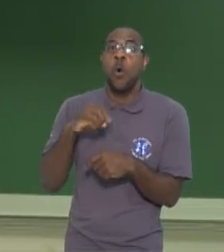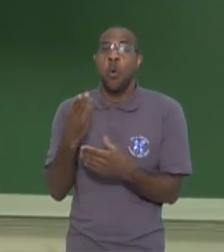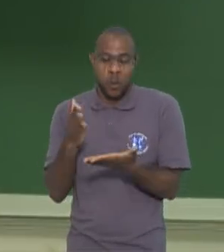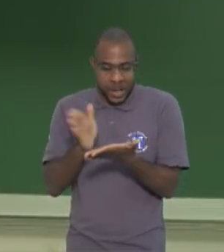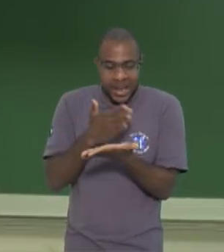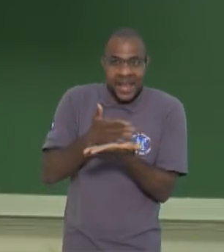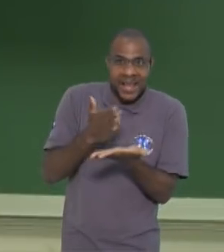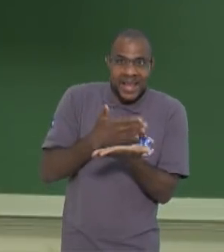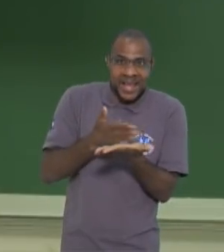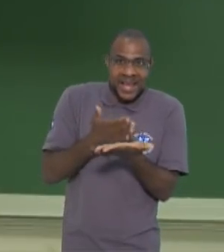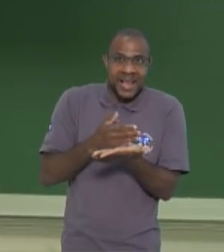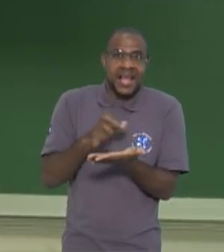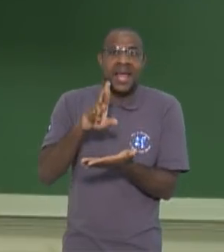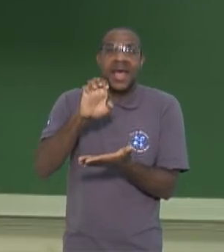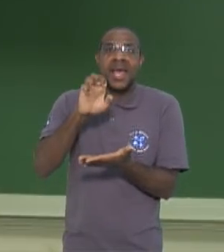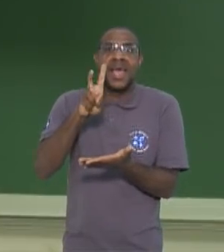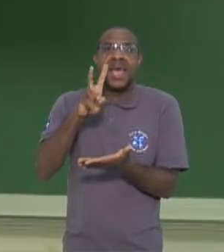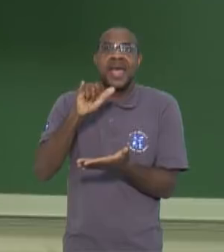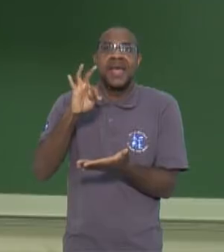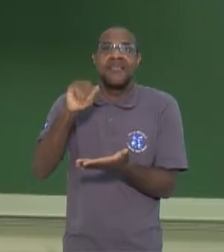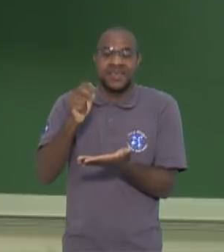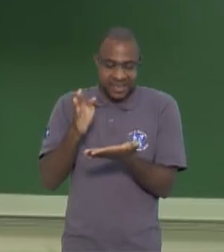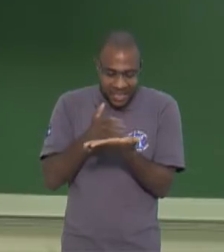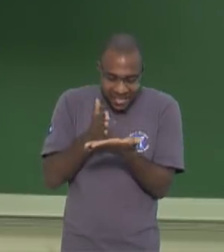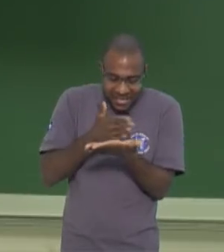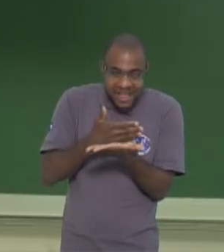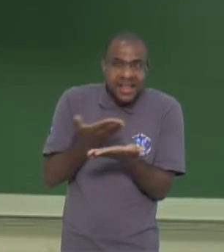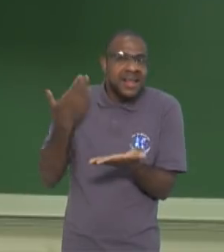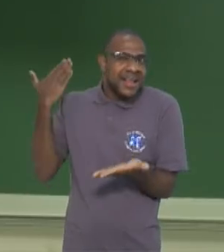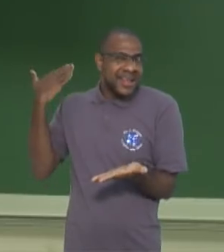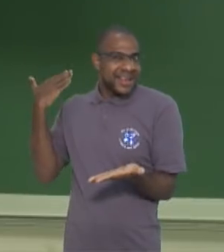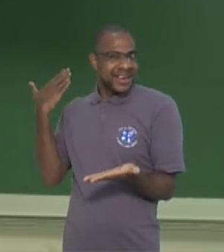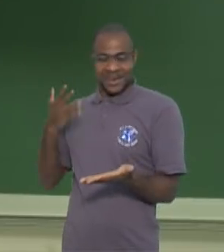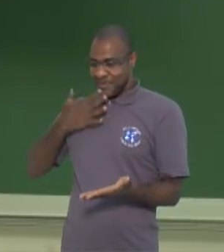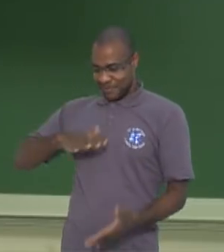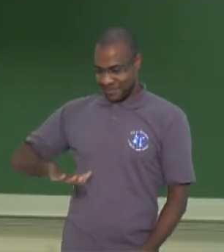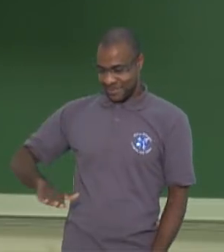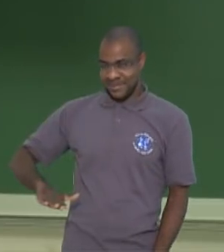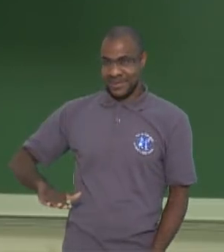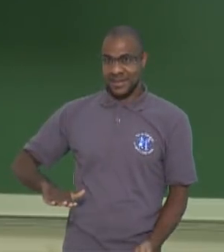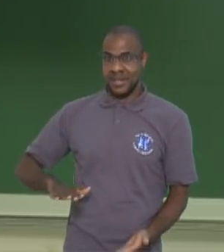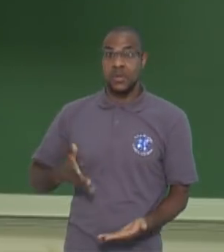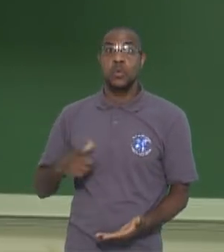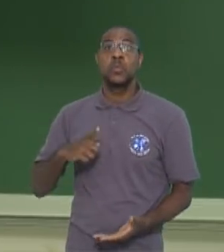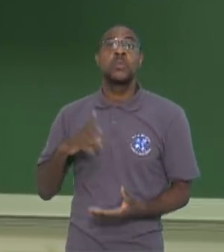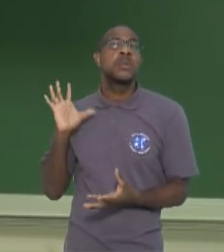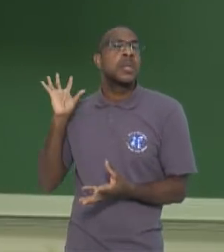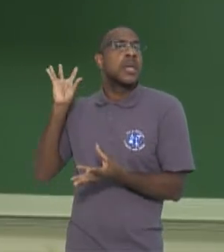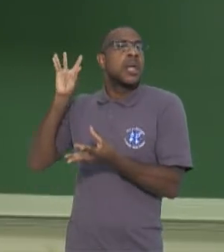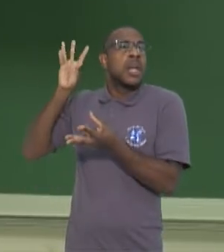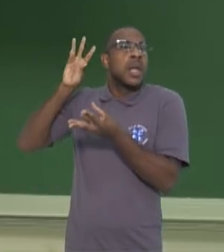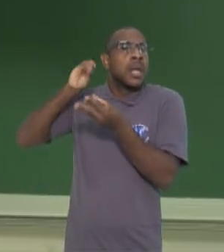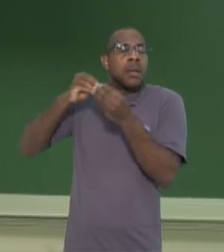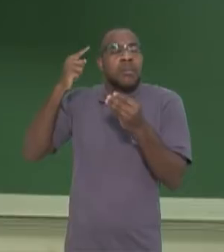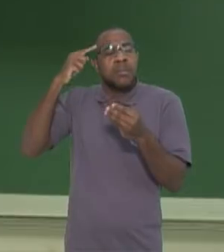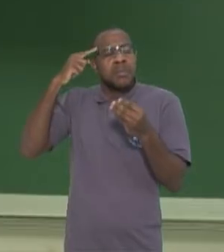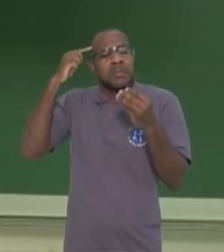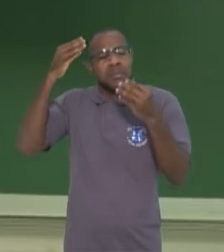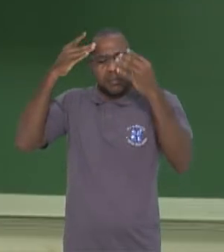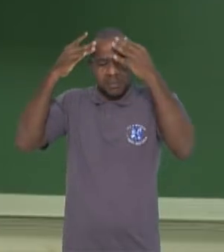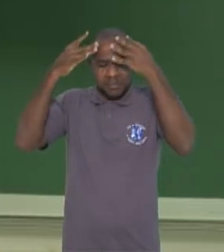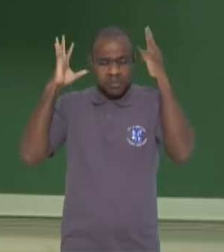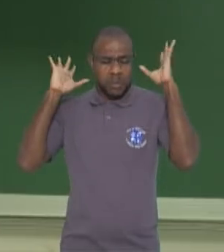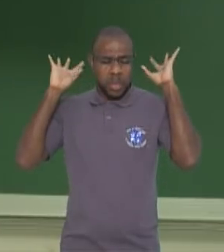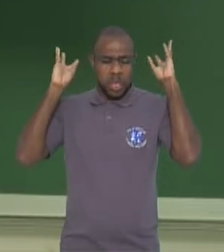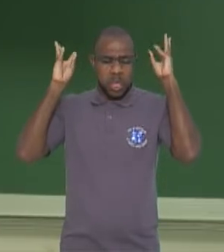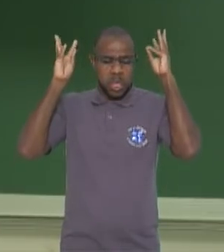exemplo, também com os nossos brinquedos de infância. E isso tudo tem uma memória. Quando a gente vê um